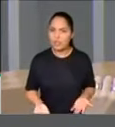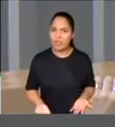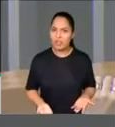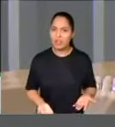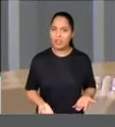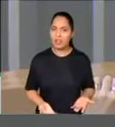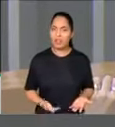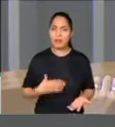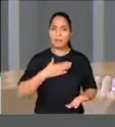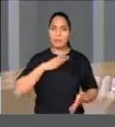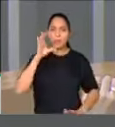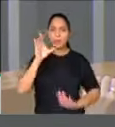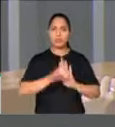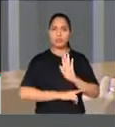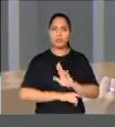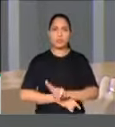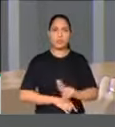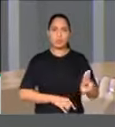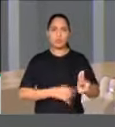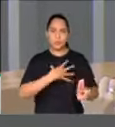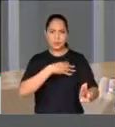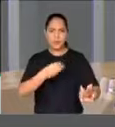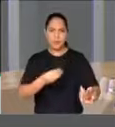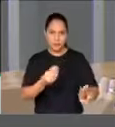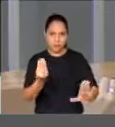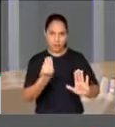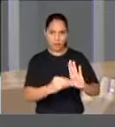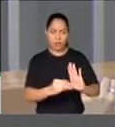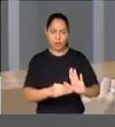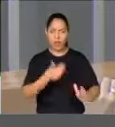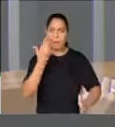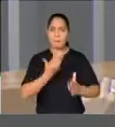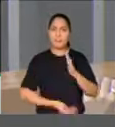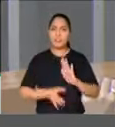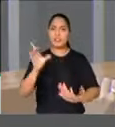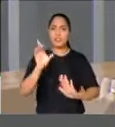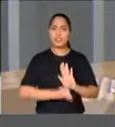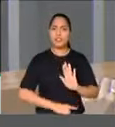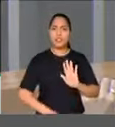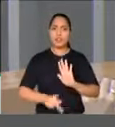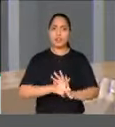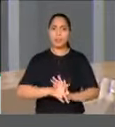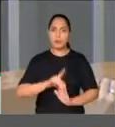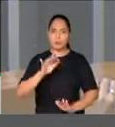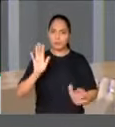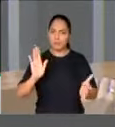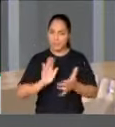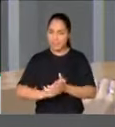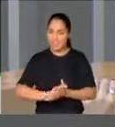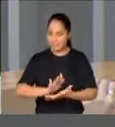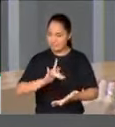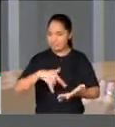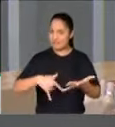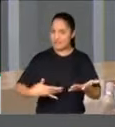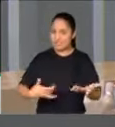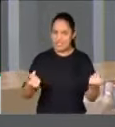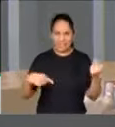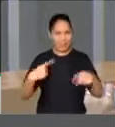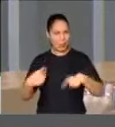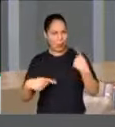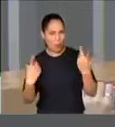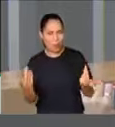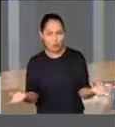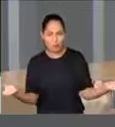de colocar o nome nas minhas filhas, eu perdi o direito de me casar oficialmente com ela. Vocês entendem a inversão? Que loucura é